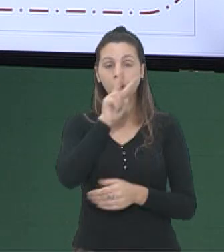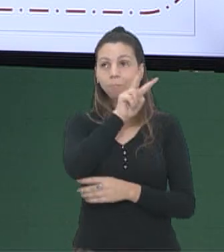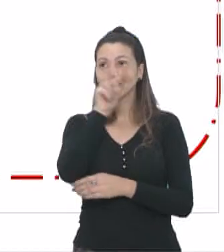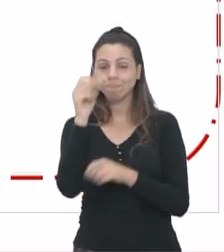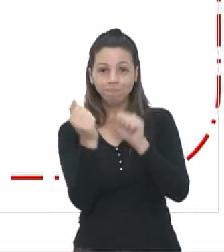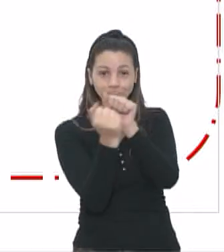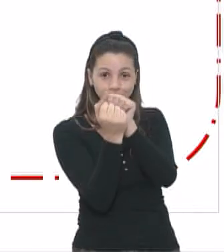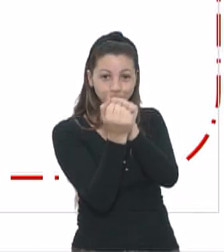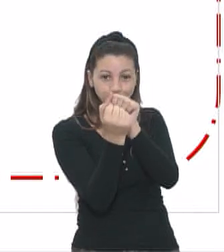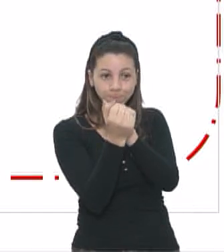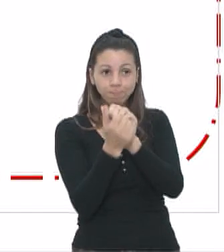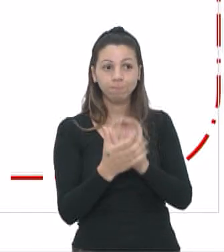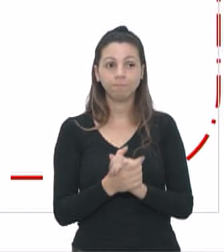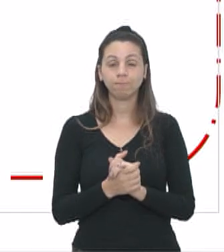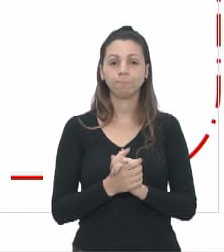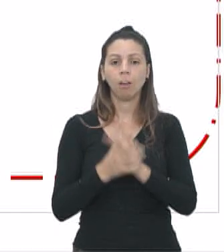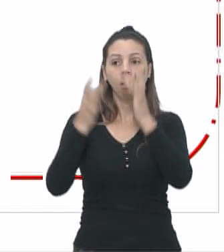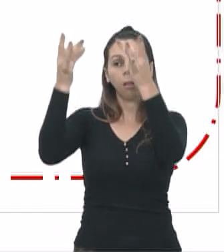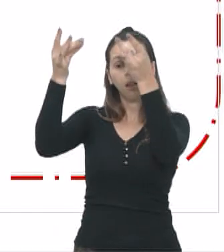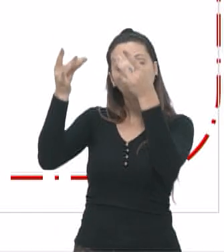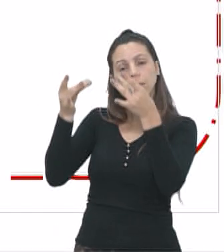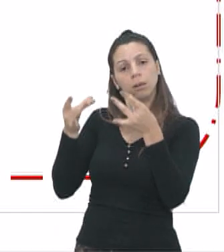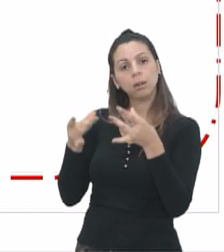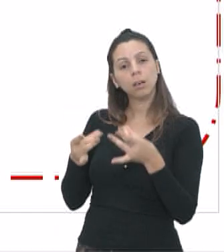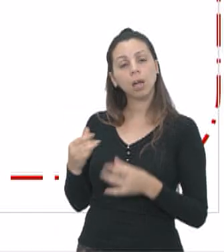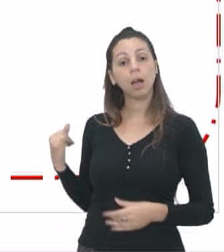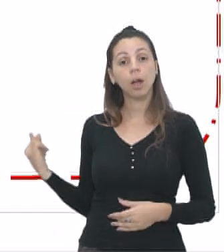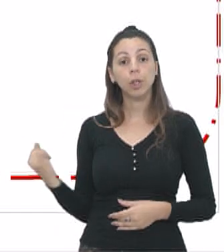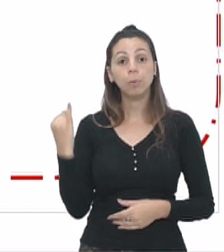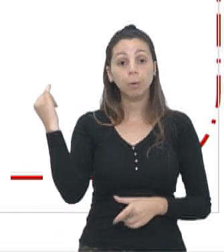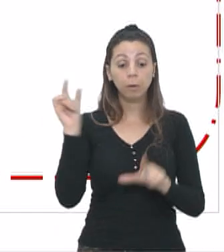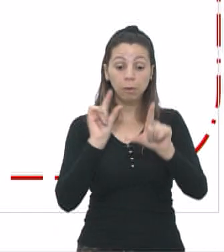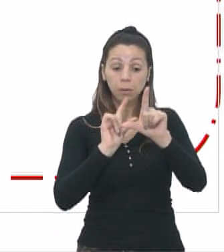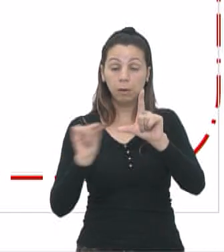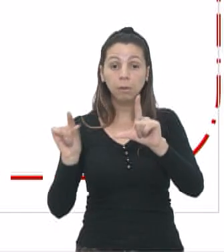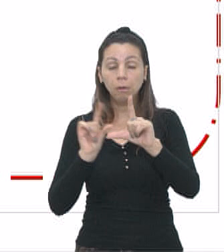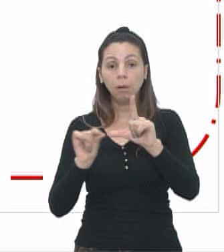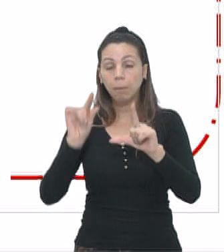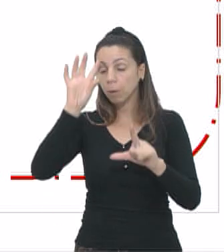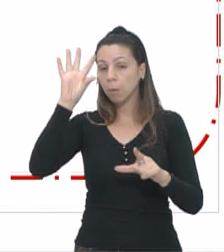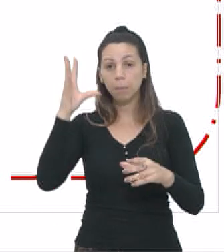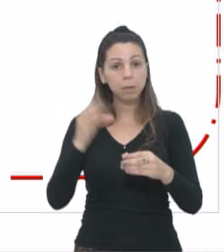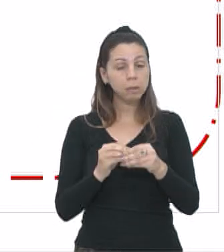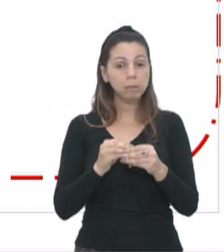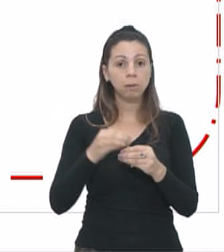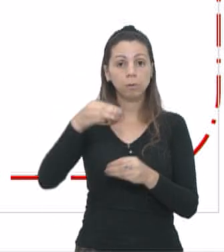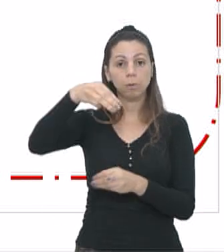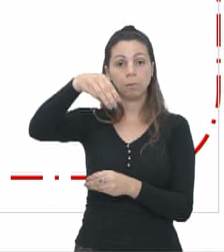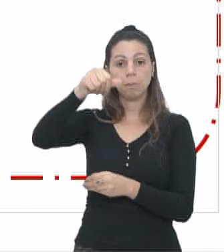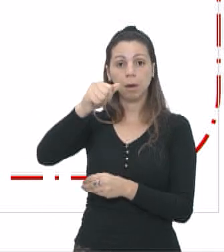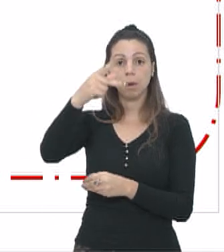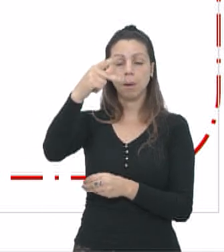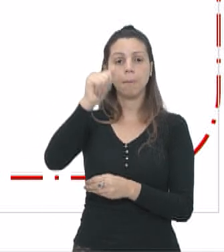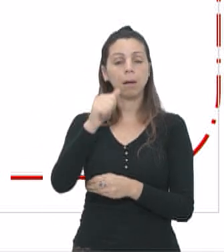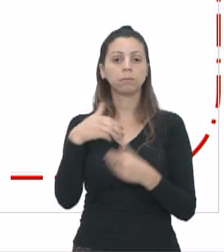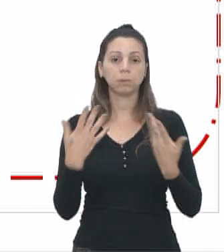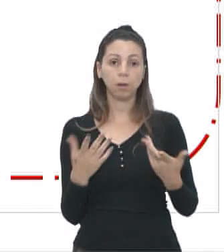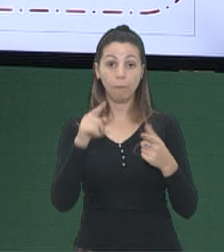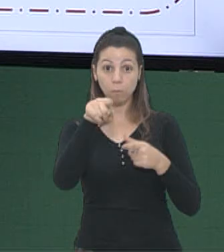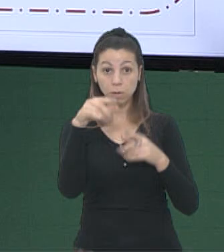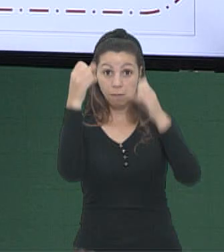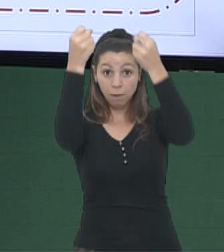você. Descreva a importância da legenda para a interpretação do mapa. Então, você vai explicar,